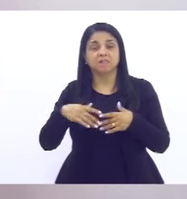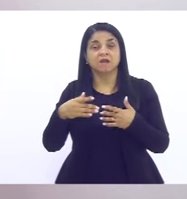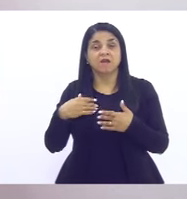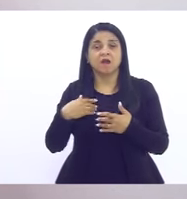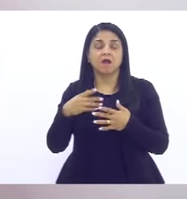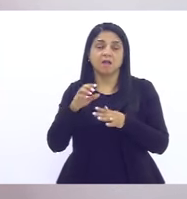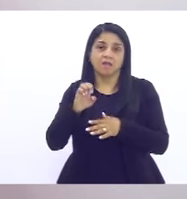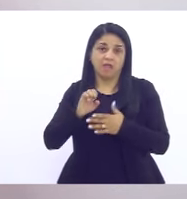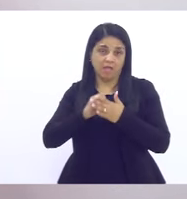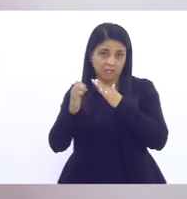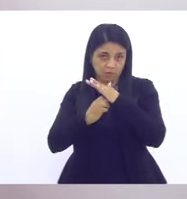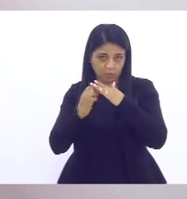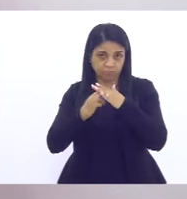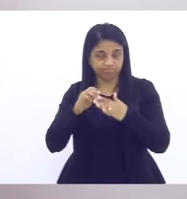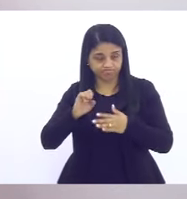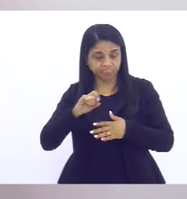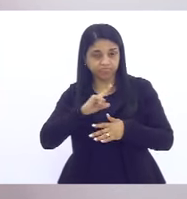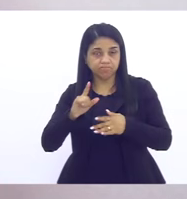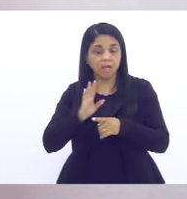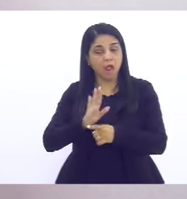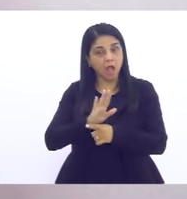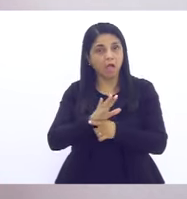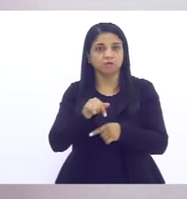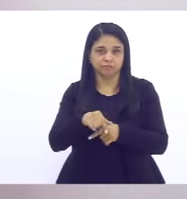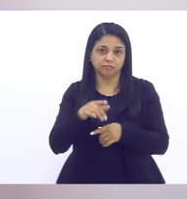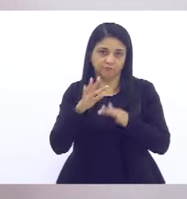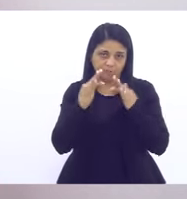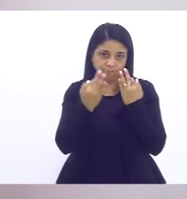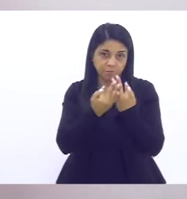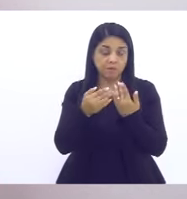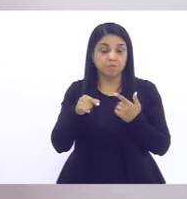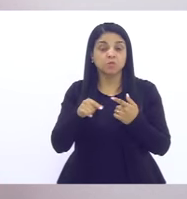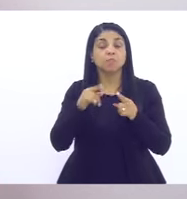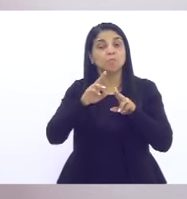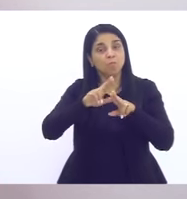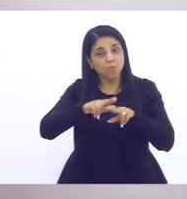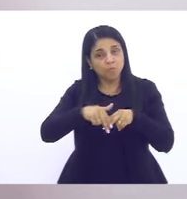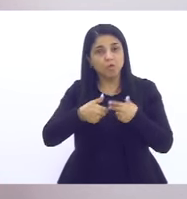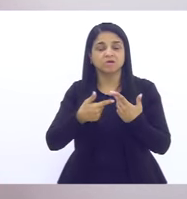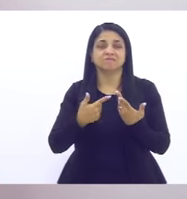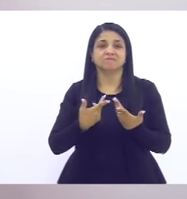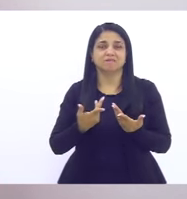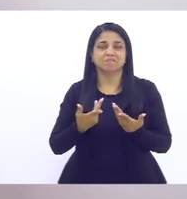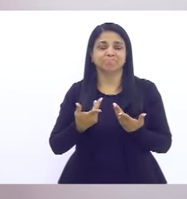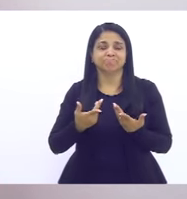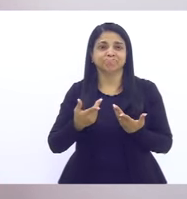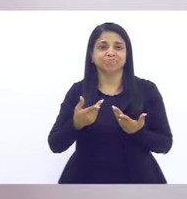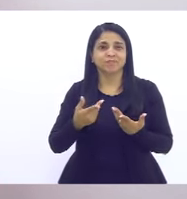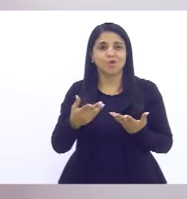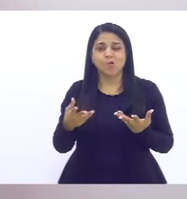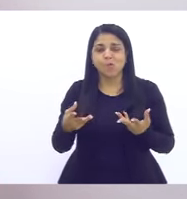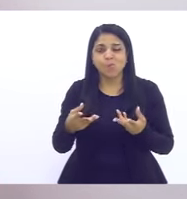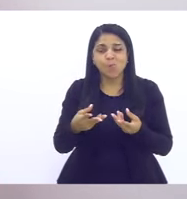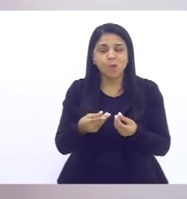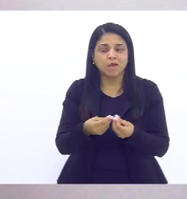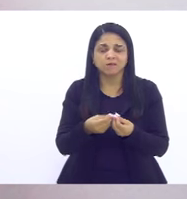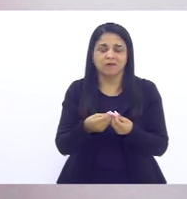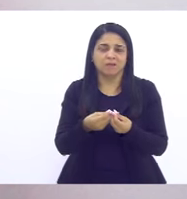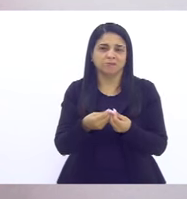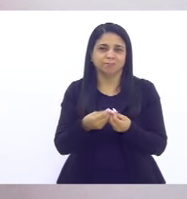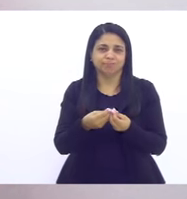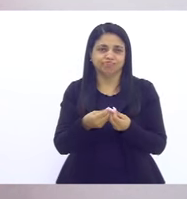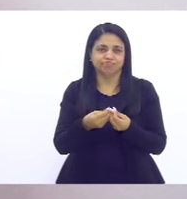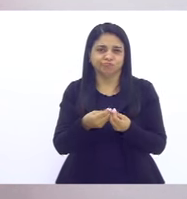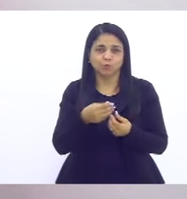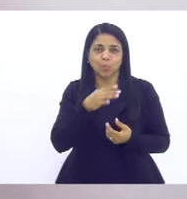não é, pela baixa qualidade dos serviços que vêm sendo prestados, né?